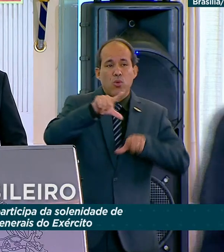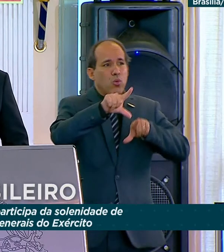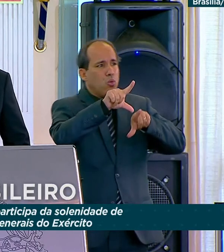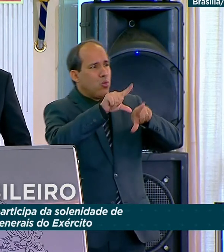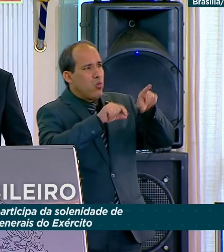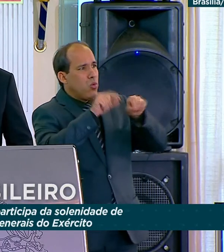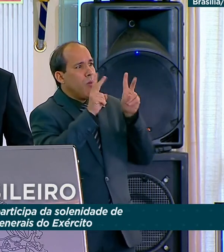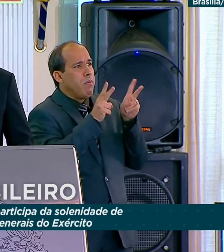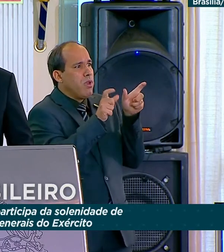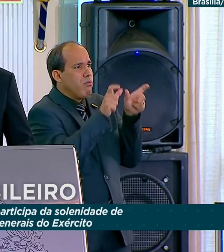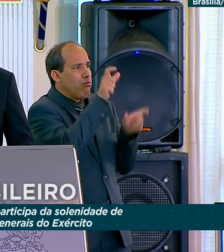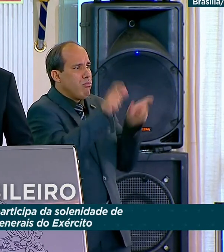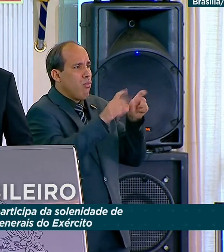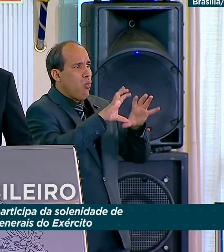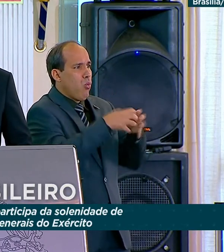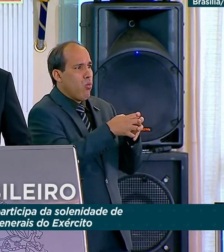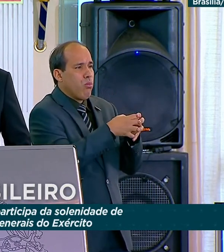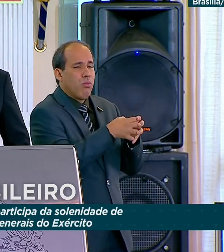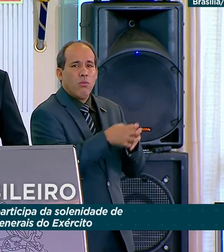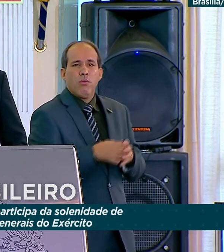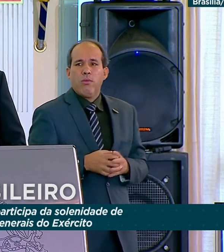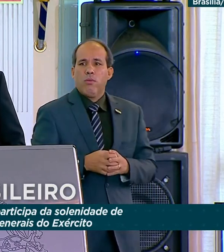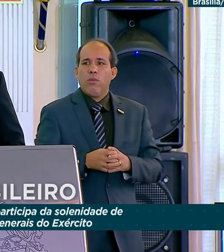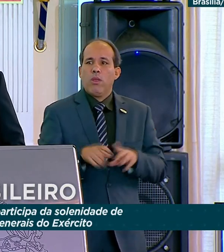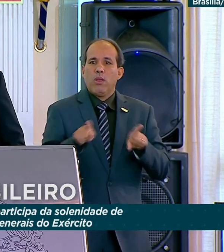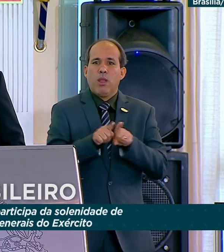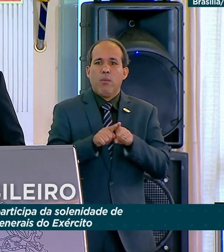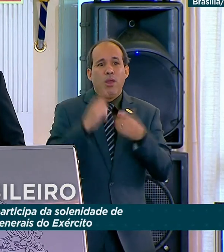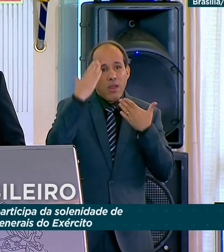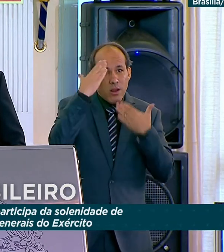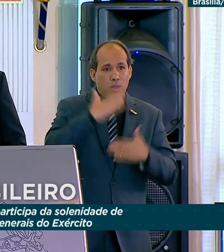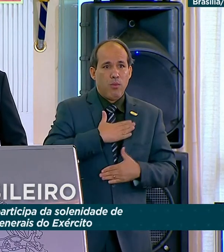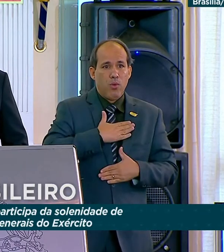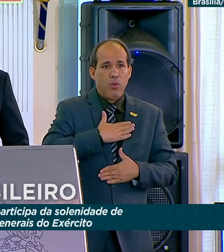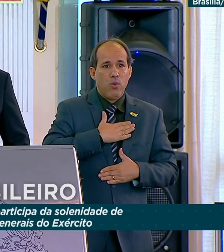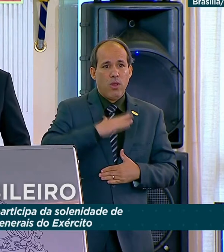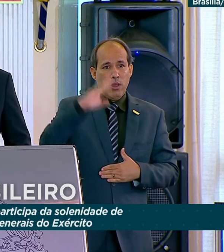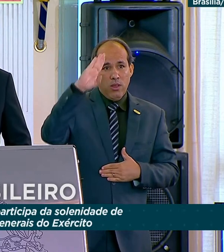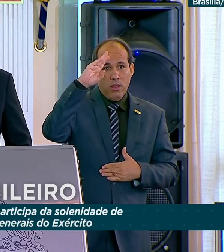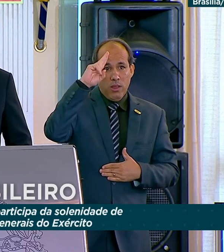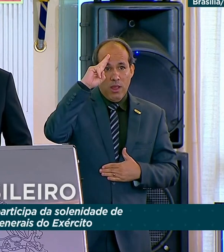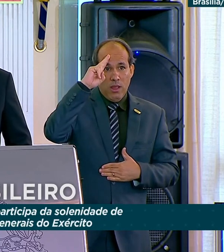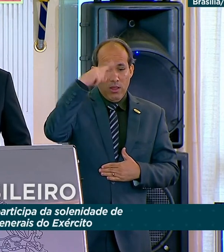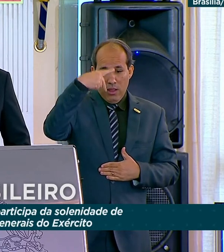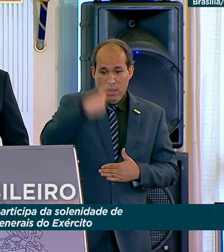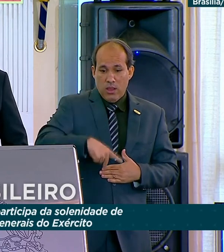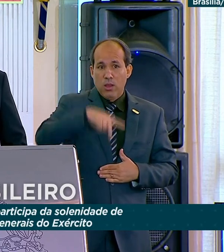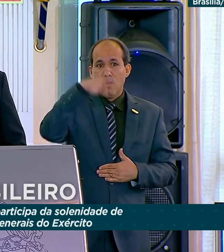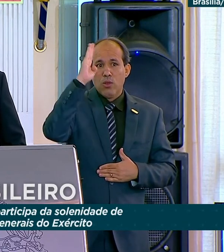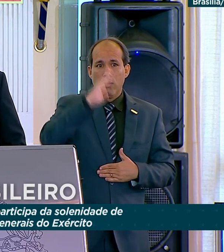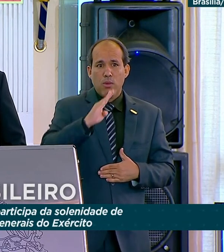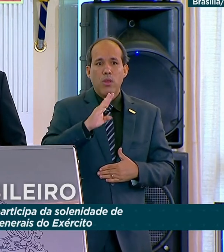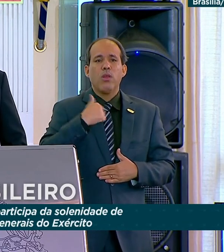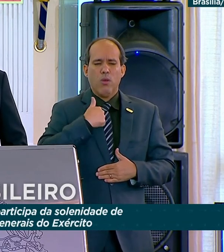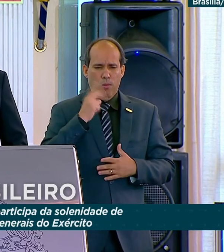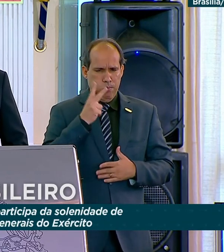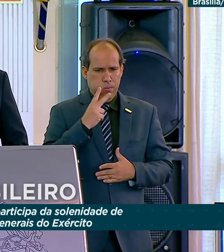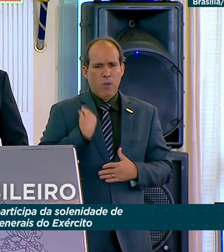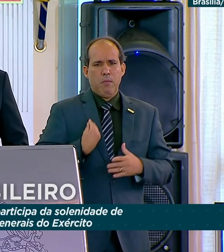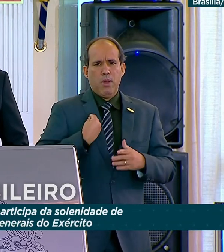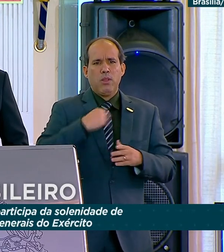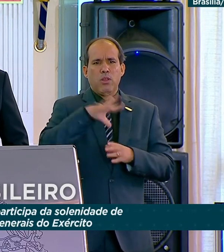do senhores Agradeço ao meu exército brasileiro o qual ainda íntegro